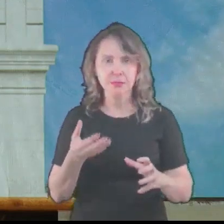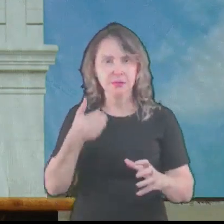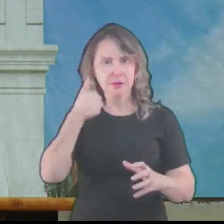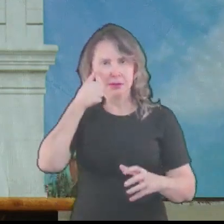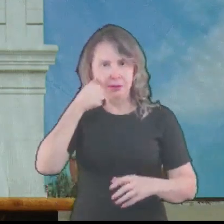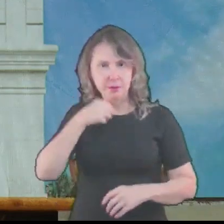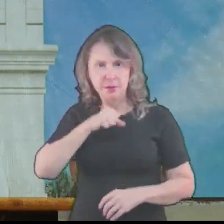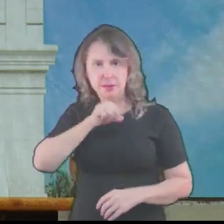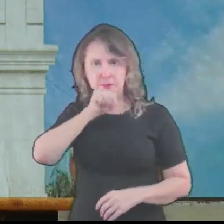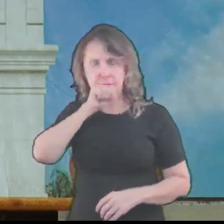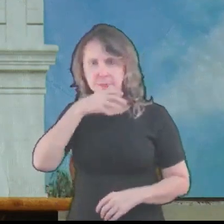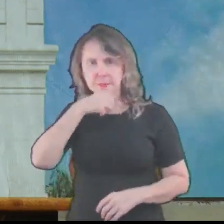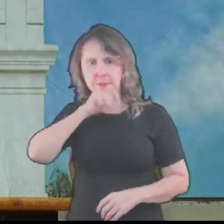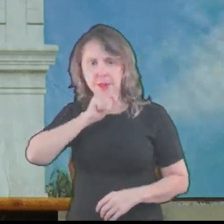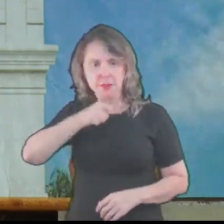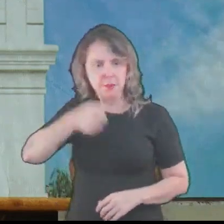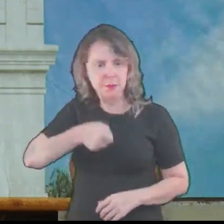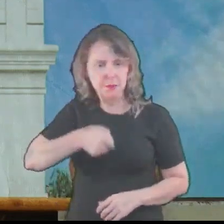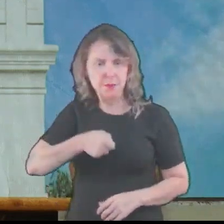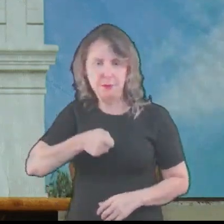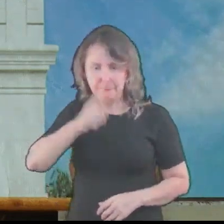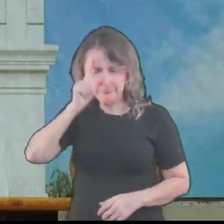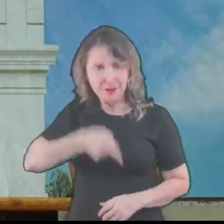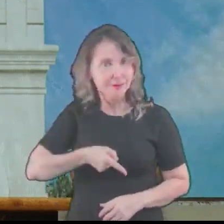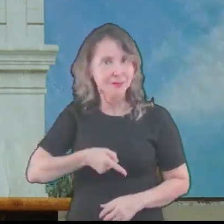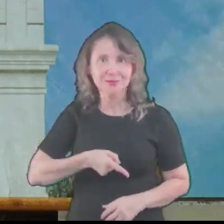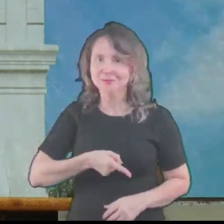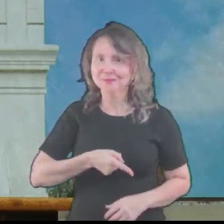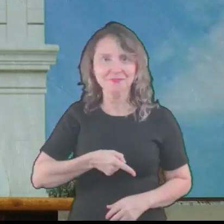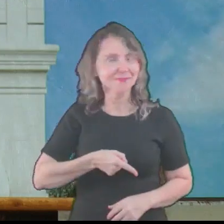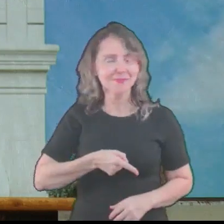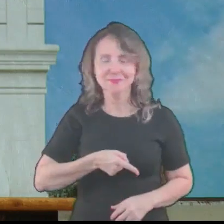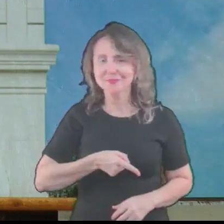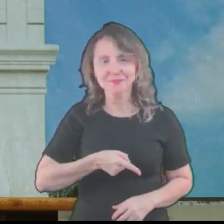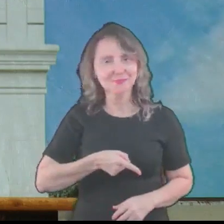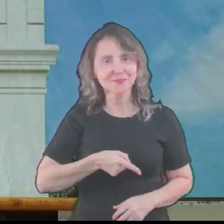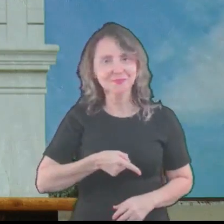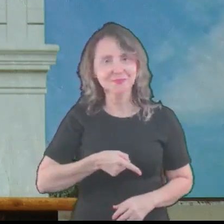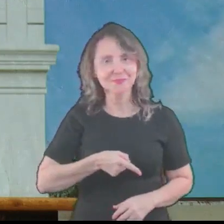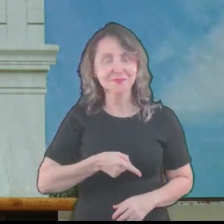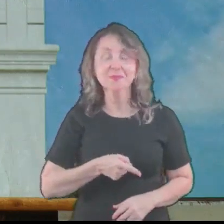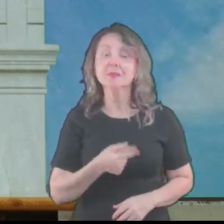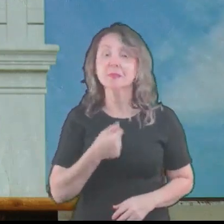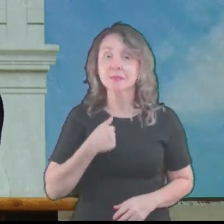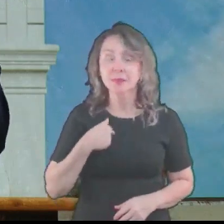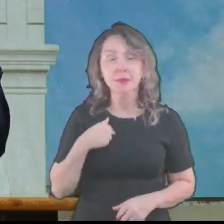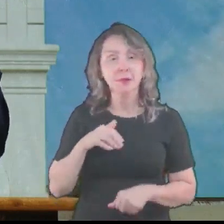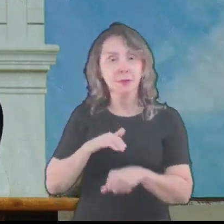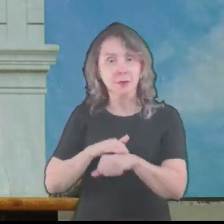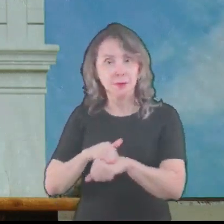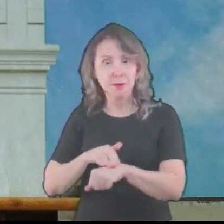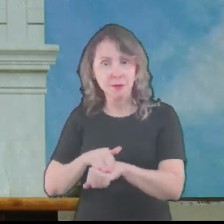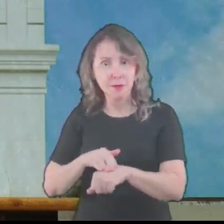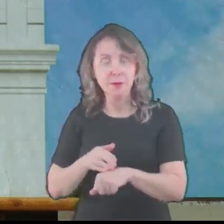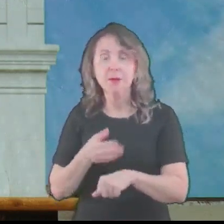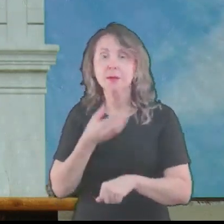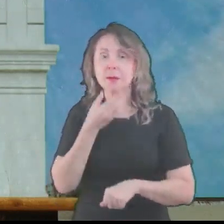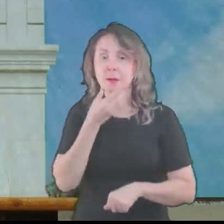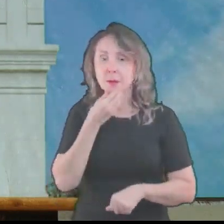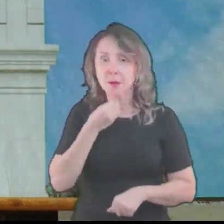que instigou para que ela pedisse o batismo. Eu conversei com o irmão Jalves para explicá-la